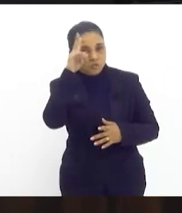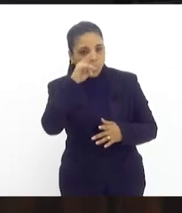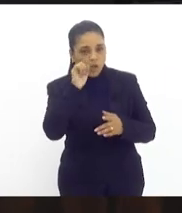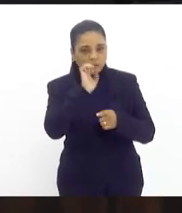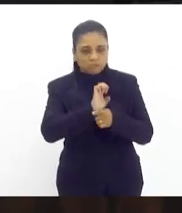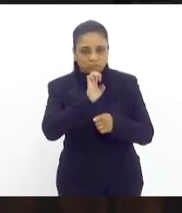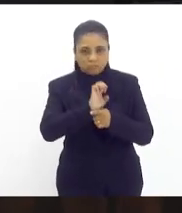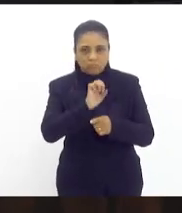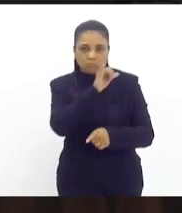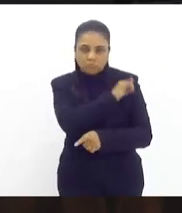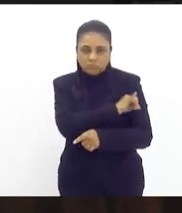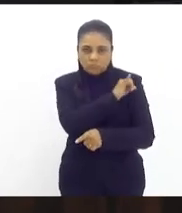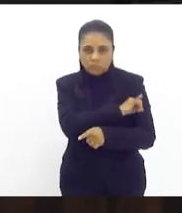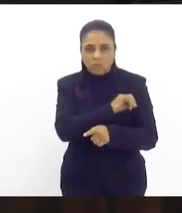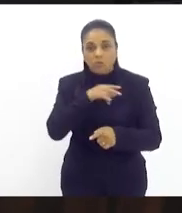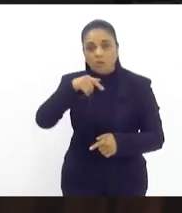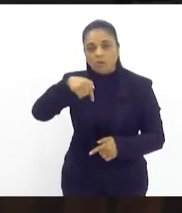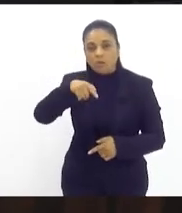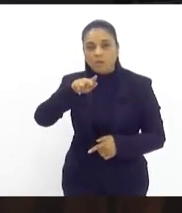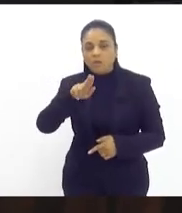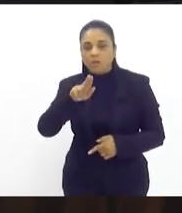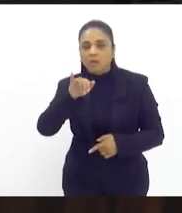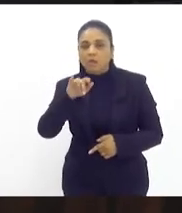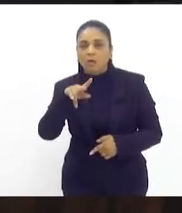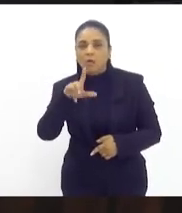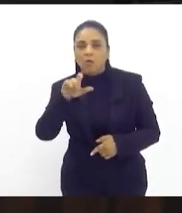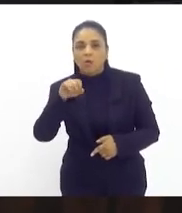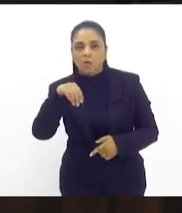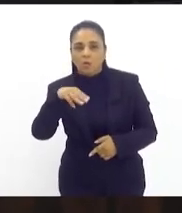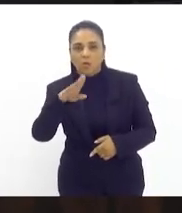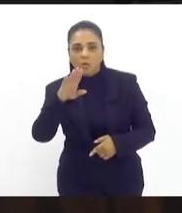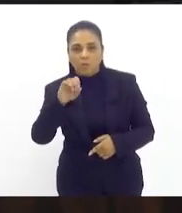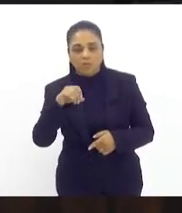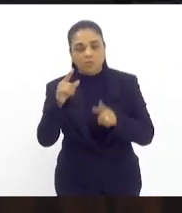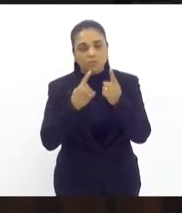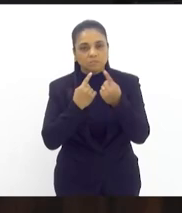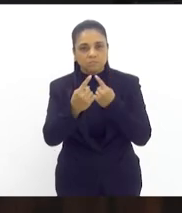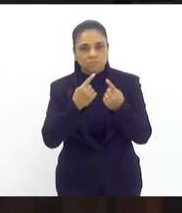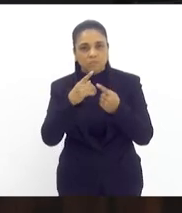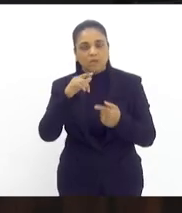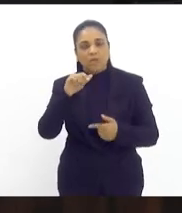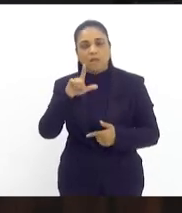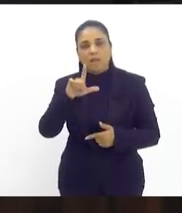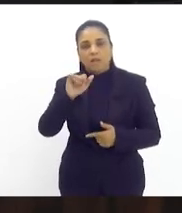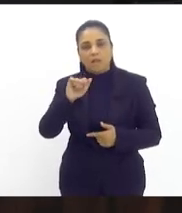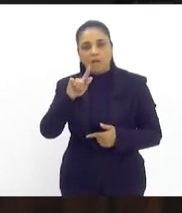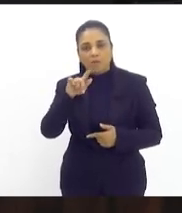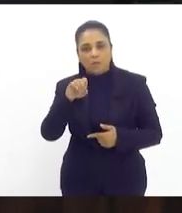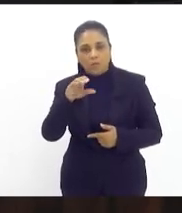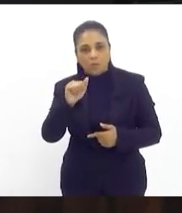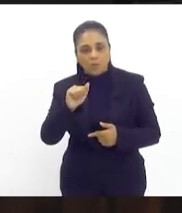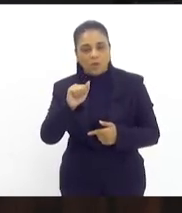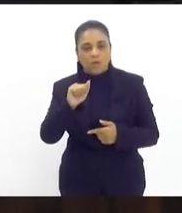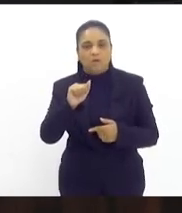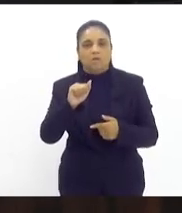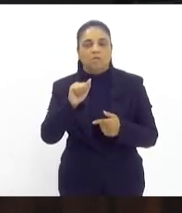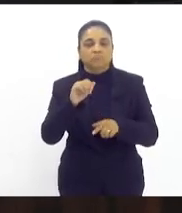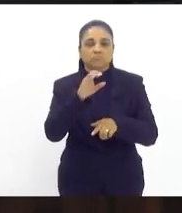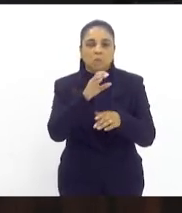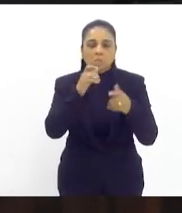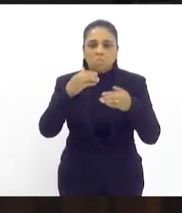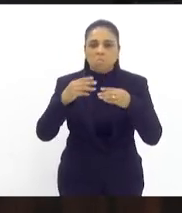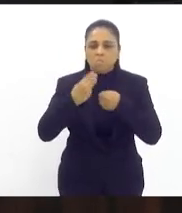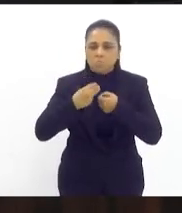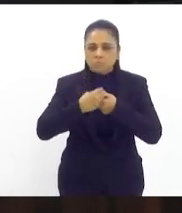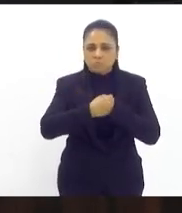do Estado do Rio de Janeiro o quilombo Conceição de Imbé localizado na estrada de Lagoa de Cima no município de Campos dos